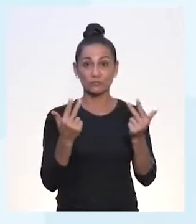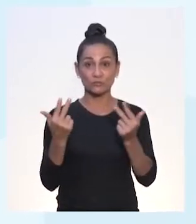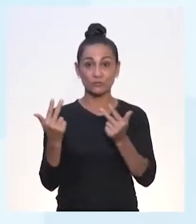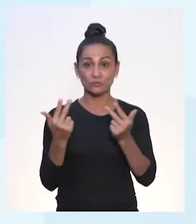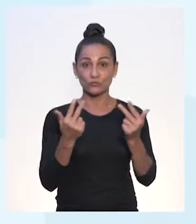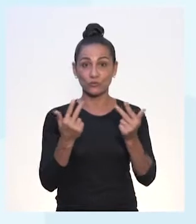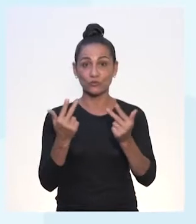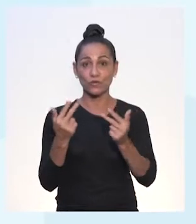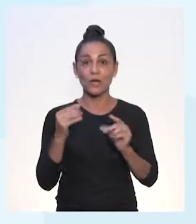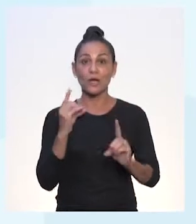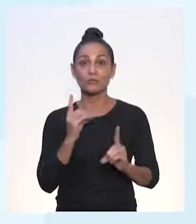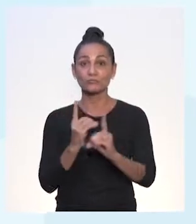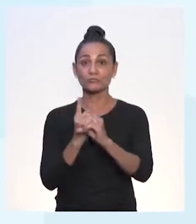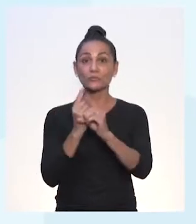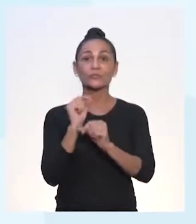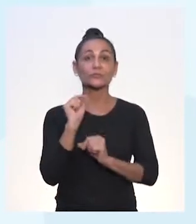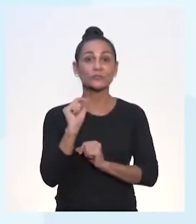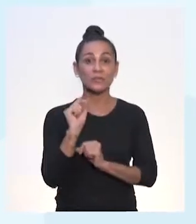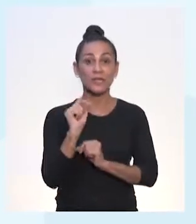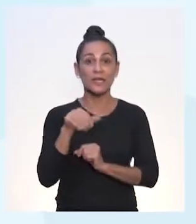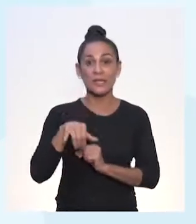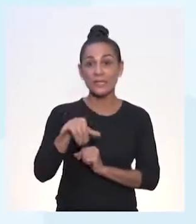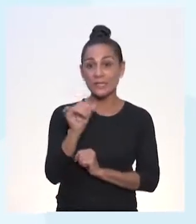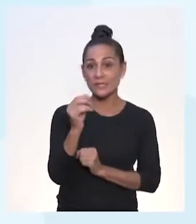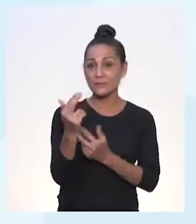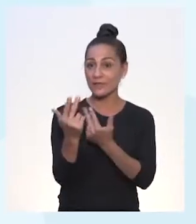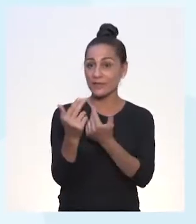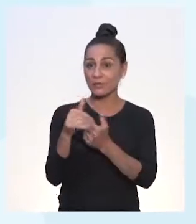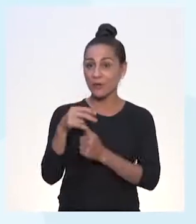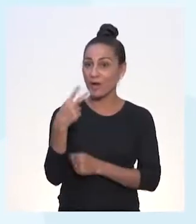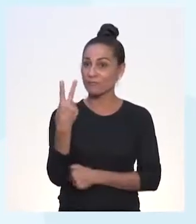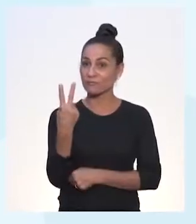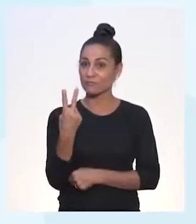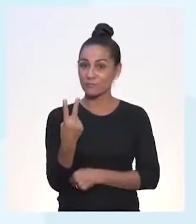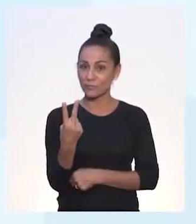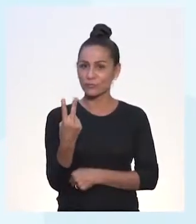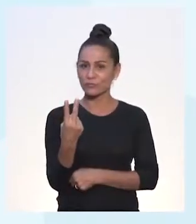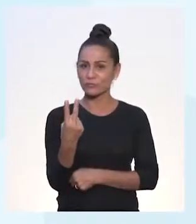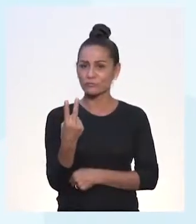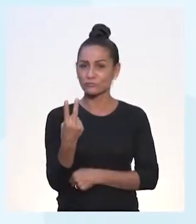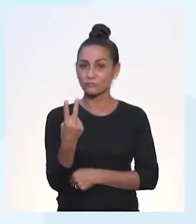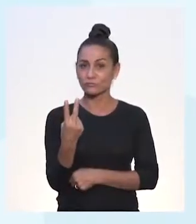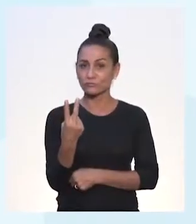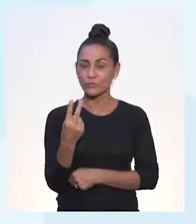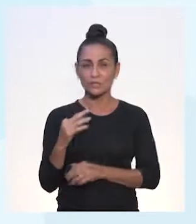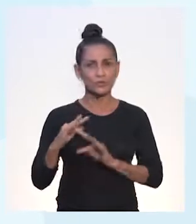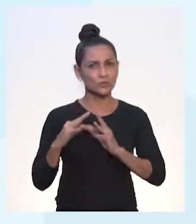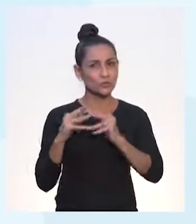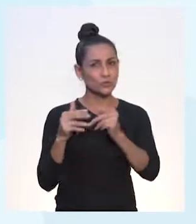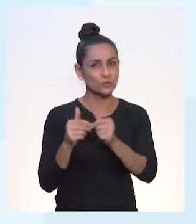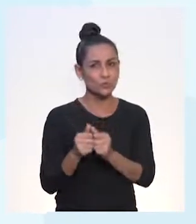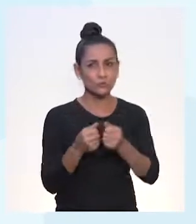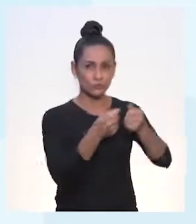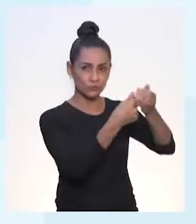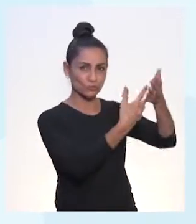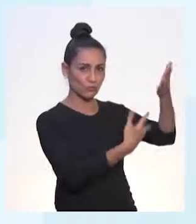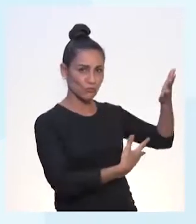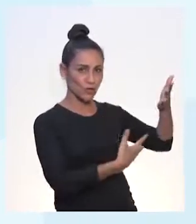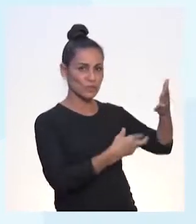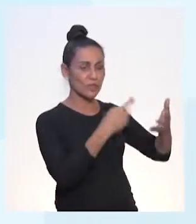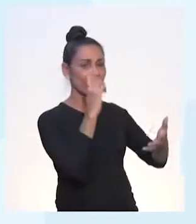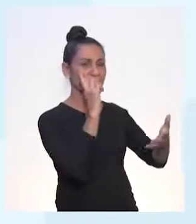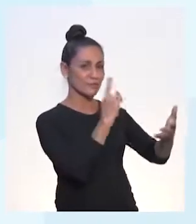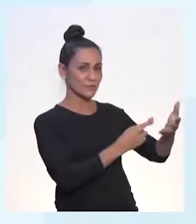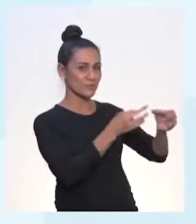Então eu encontro aqui, ó, y igual a 2. Como Acho que todo mundo colocou no chat, né, Osmar? Sim.